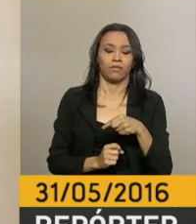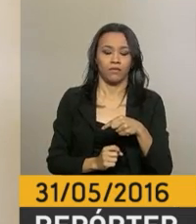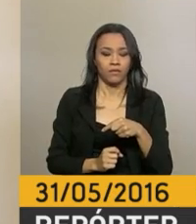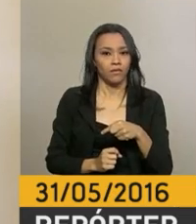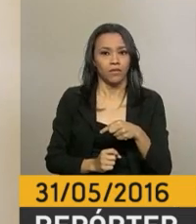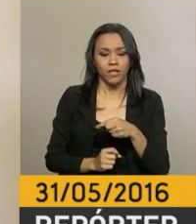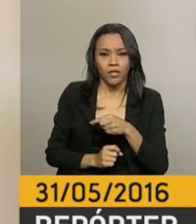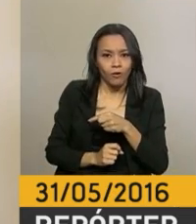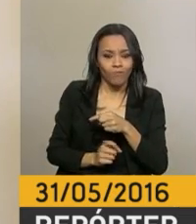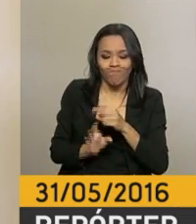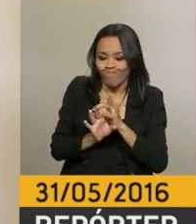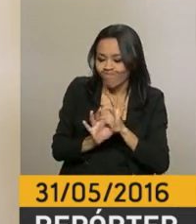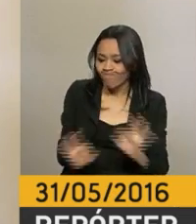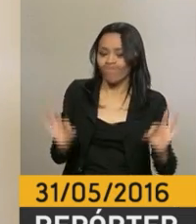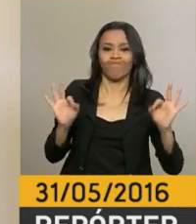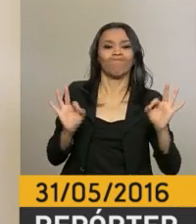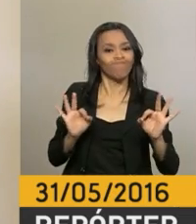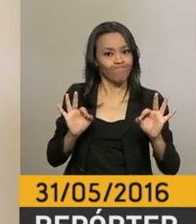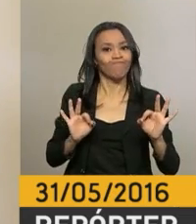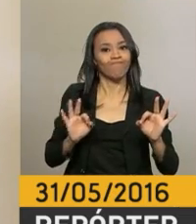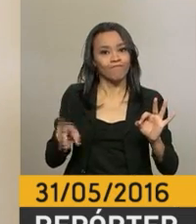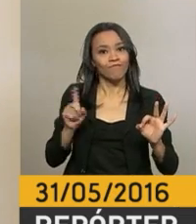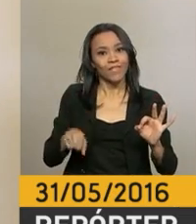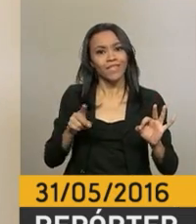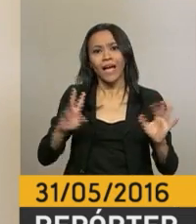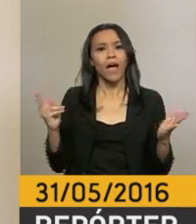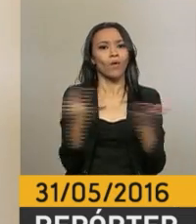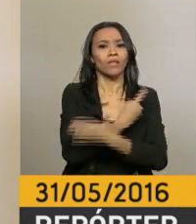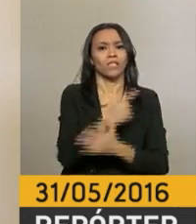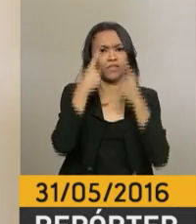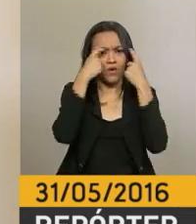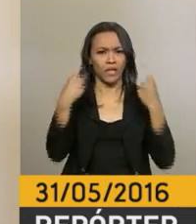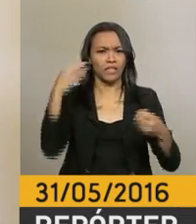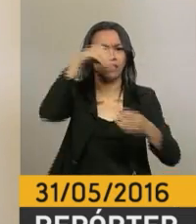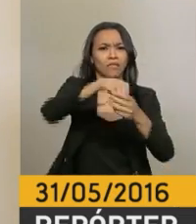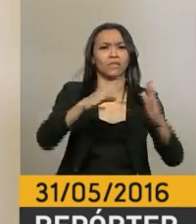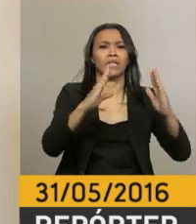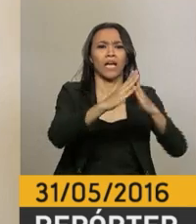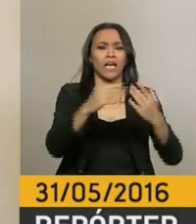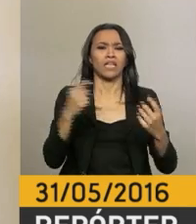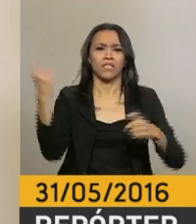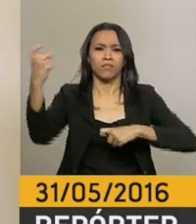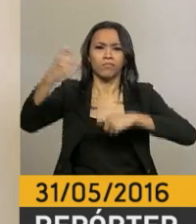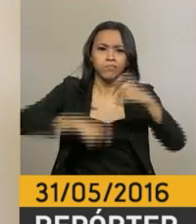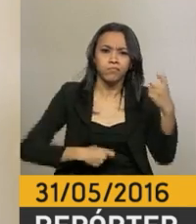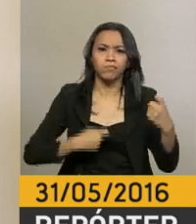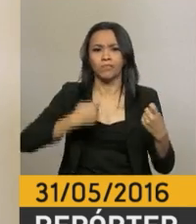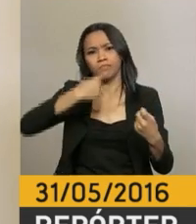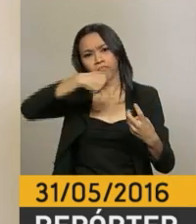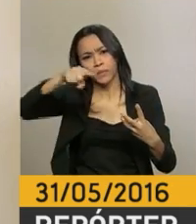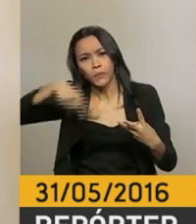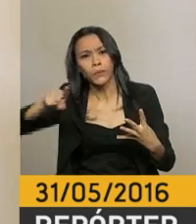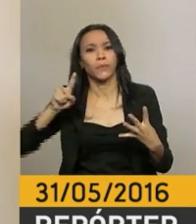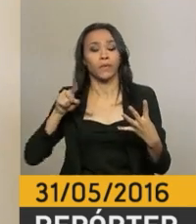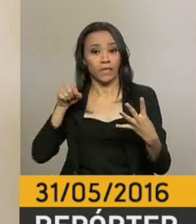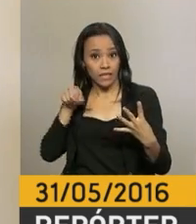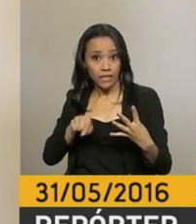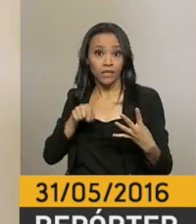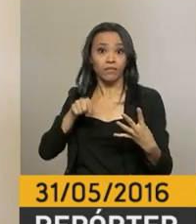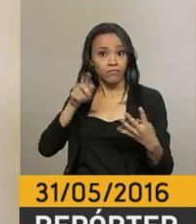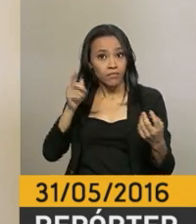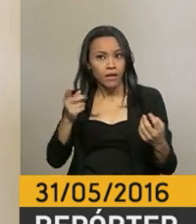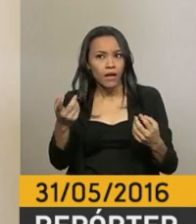muito concreta da violência doméstica com os homicídios, crimes sexuais, e a partir daí possamos já realizar